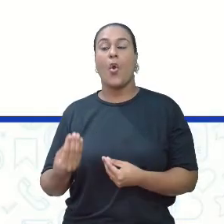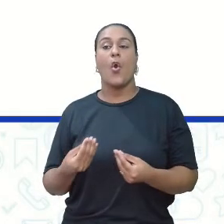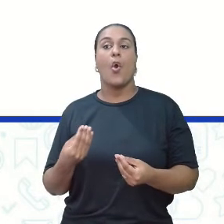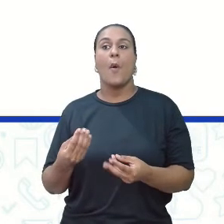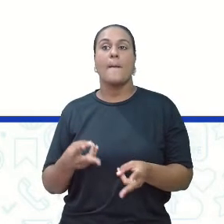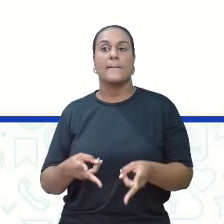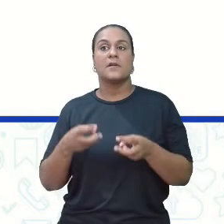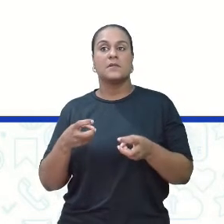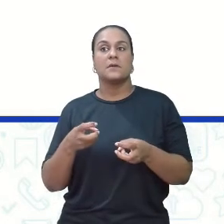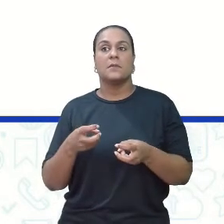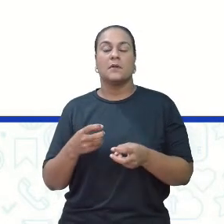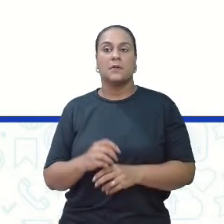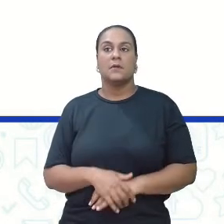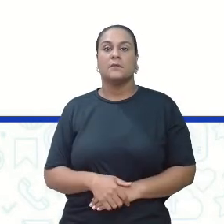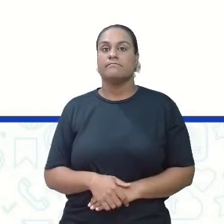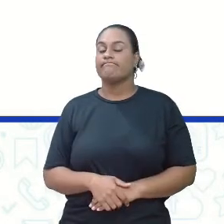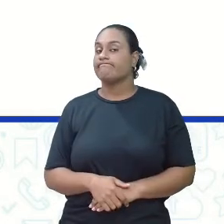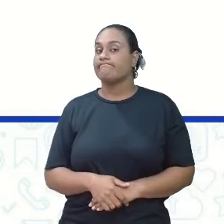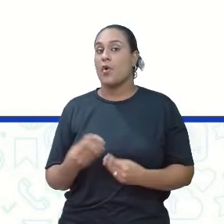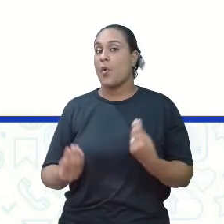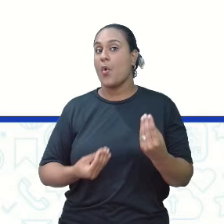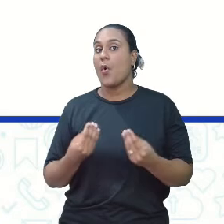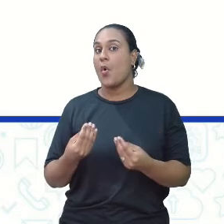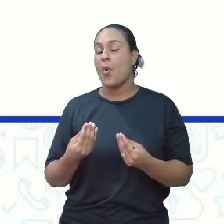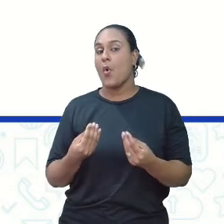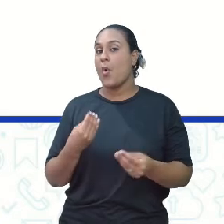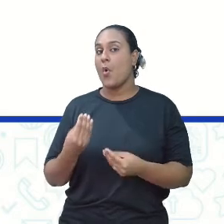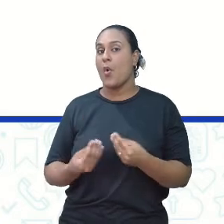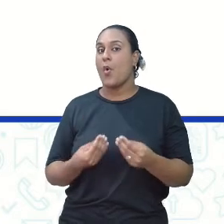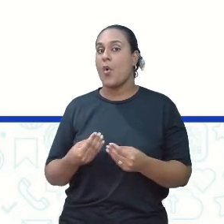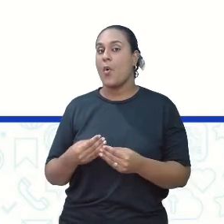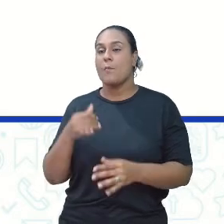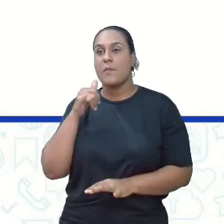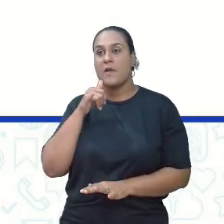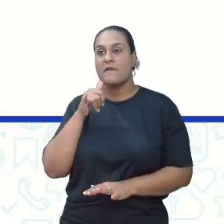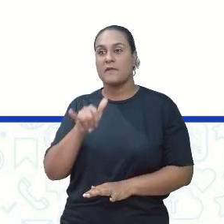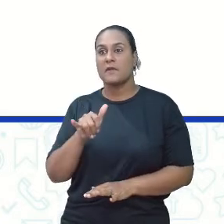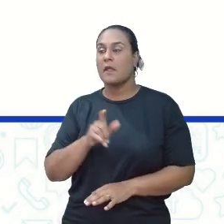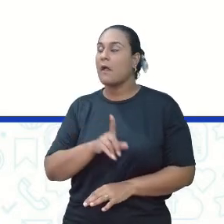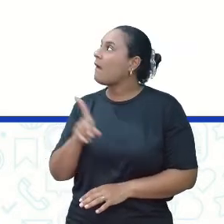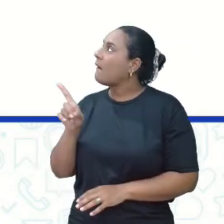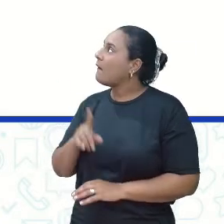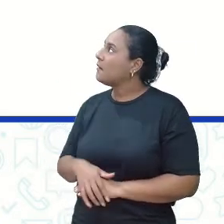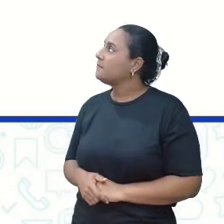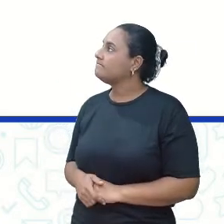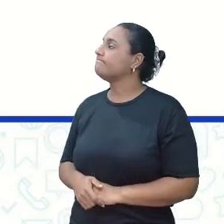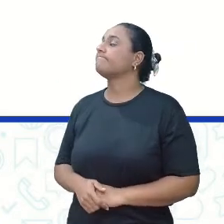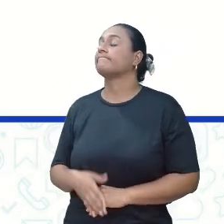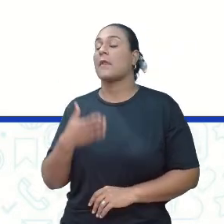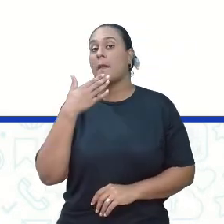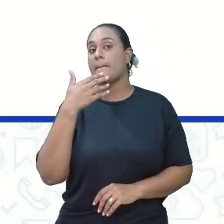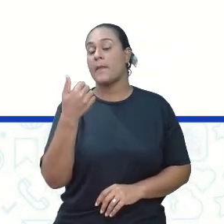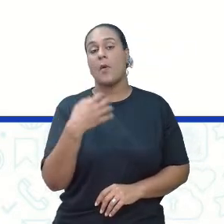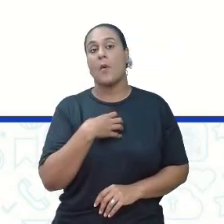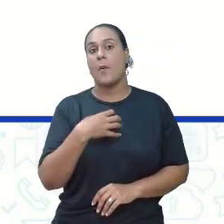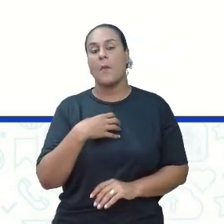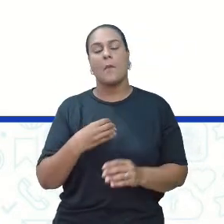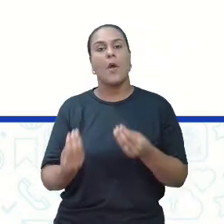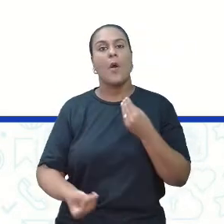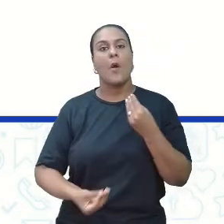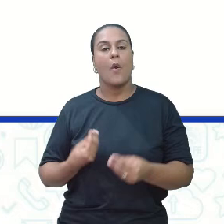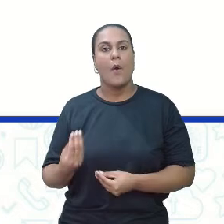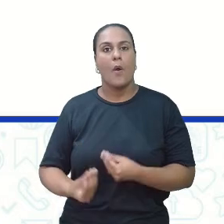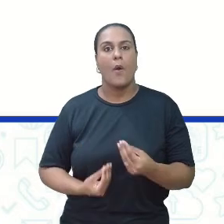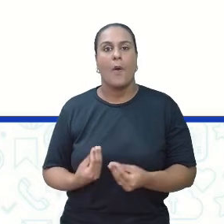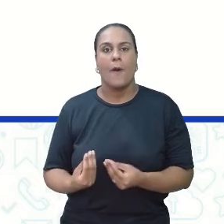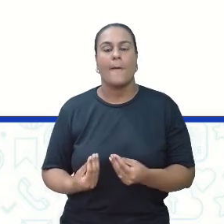desastres naturais, né? Como é que a gente pode prevenir, né, esses desastres? A melhor maneira de prever, né, de ter,